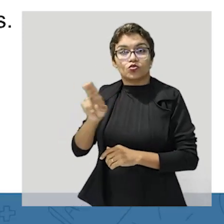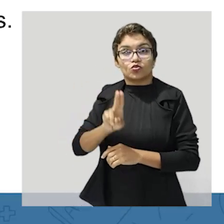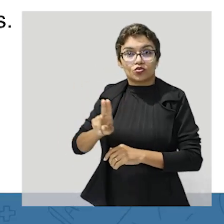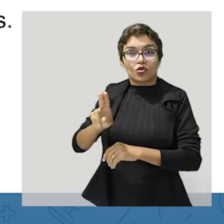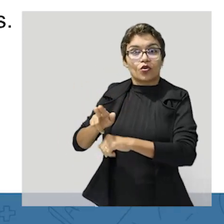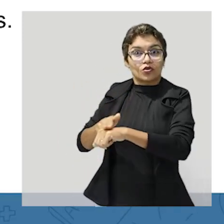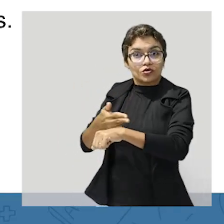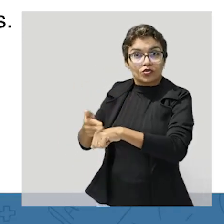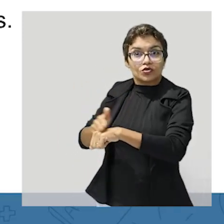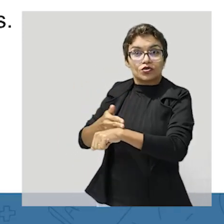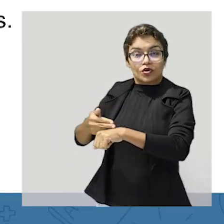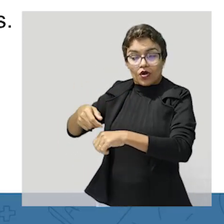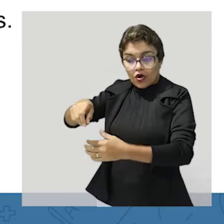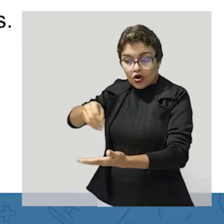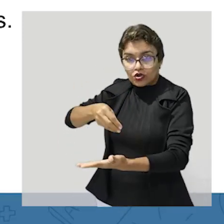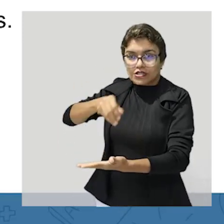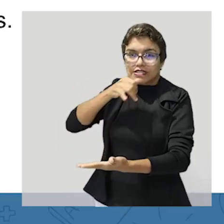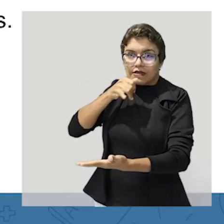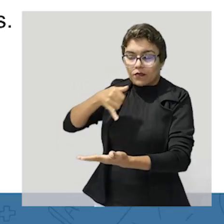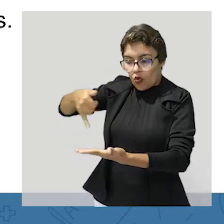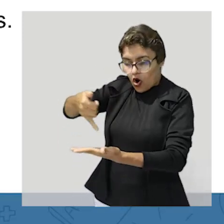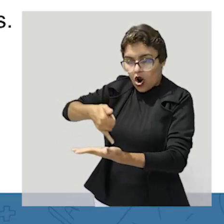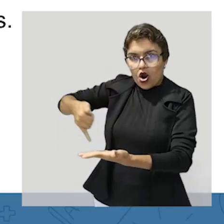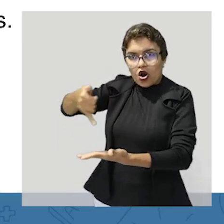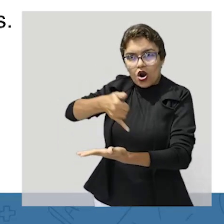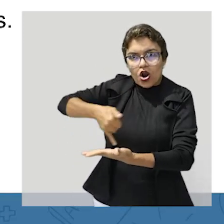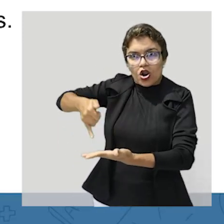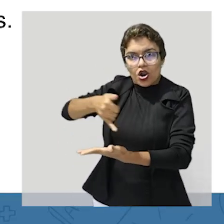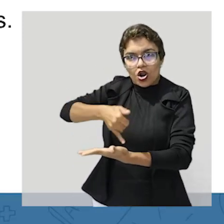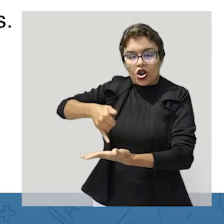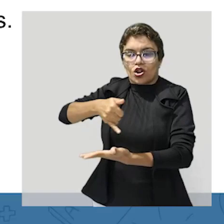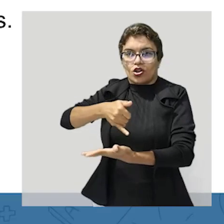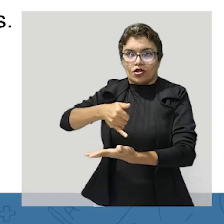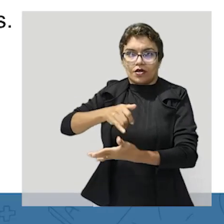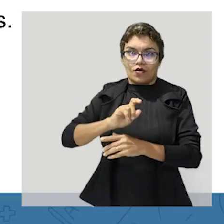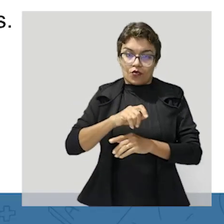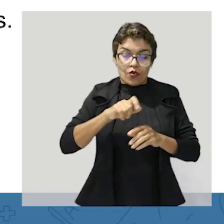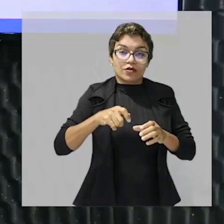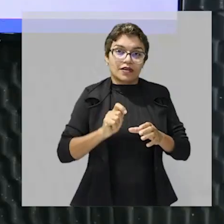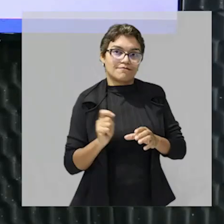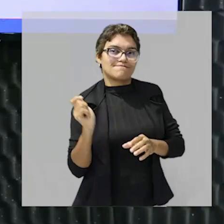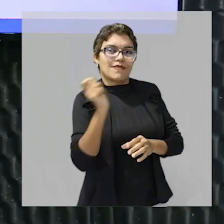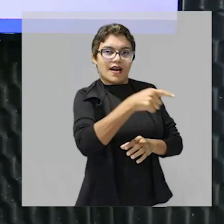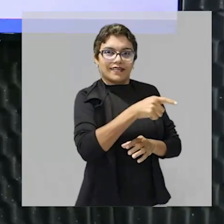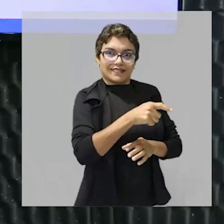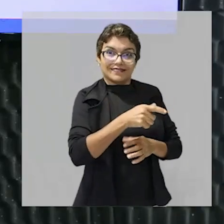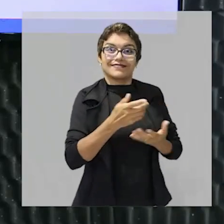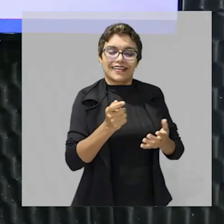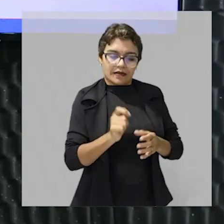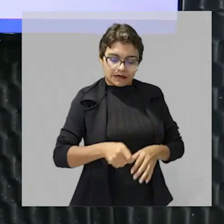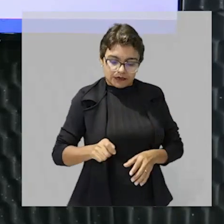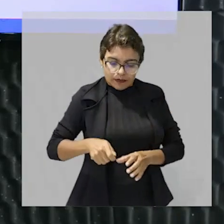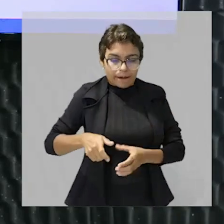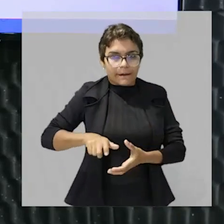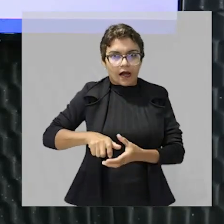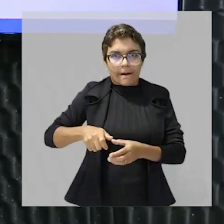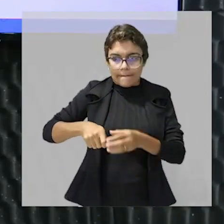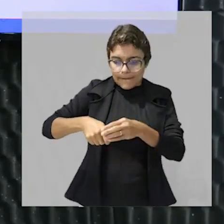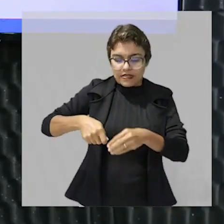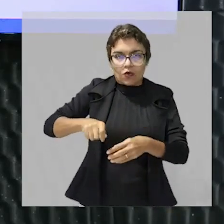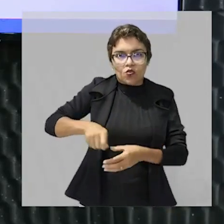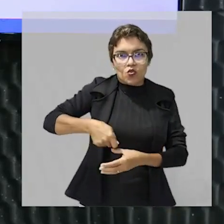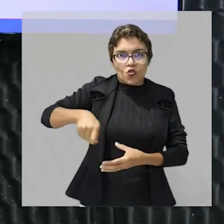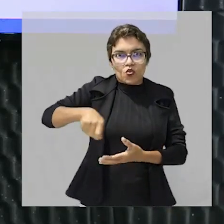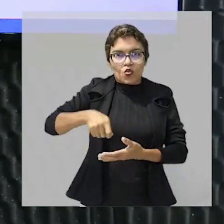neste movimento. Ele refez o mesmo conceito da Action Paint, da pintura em ação, em movimento, que o Pollock fez nos anos 50, só que com